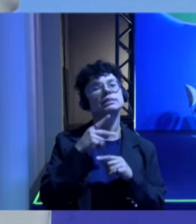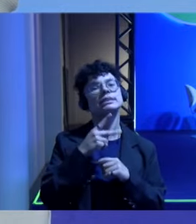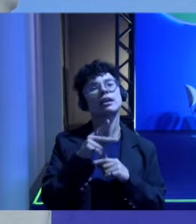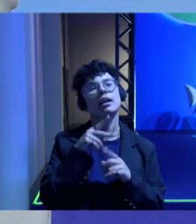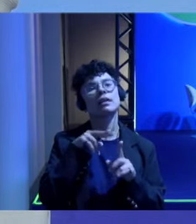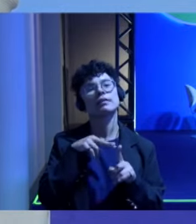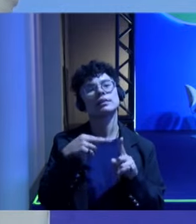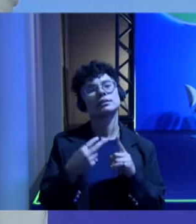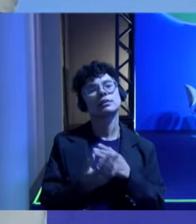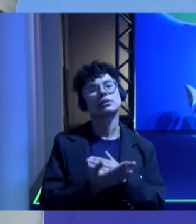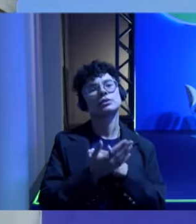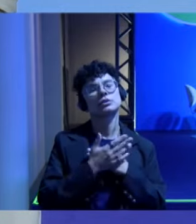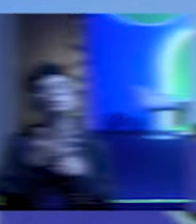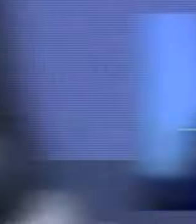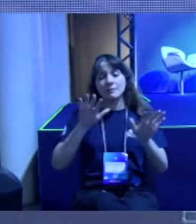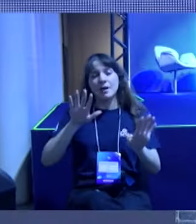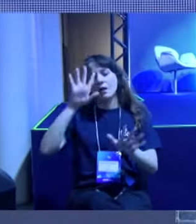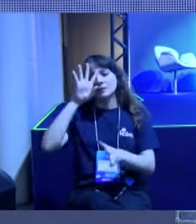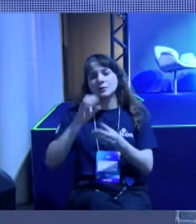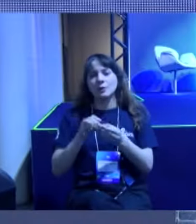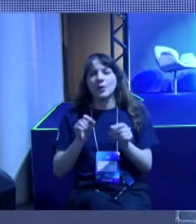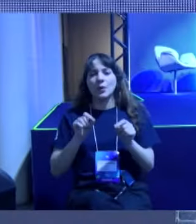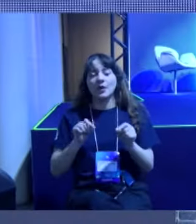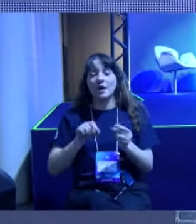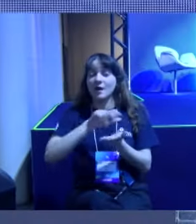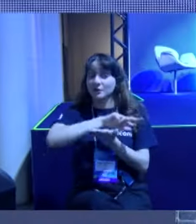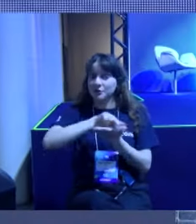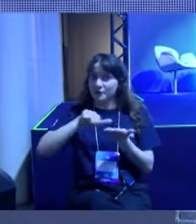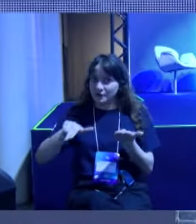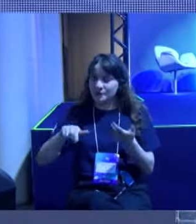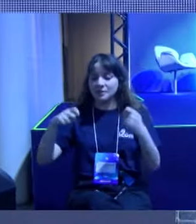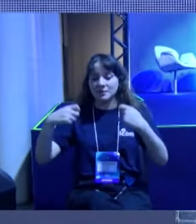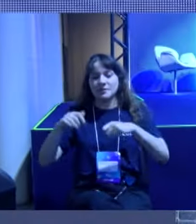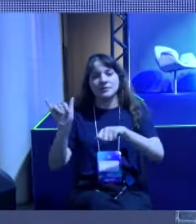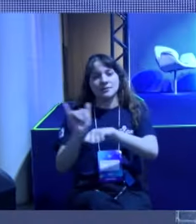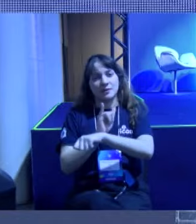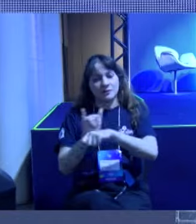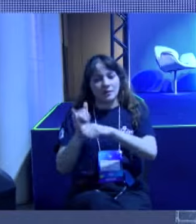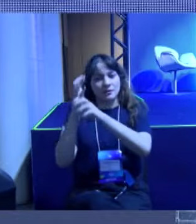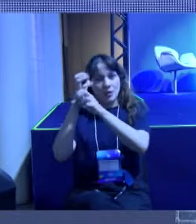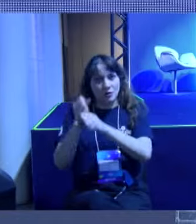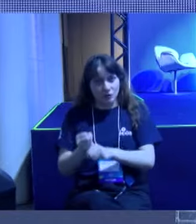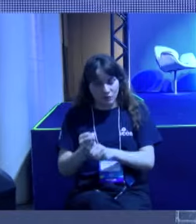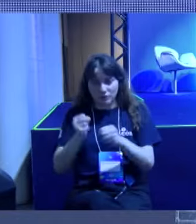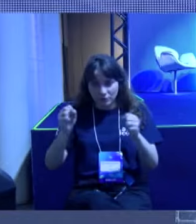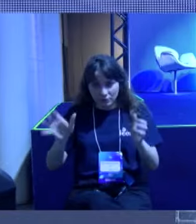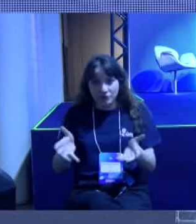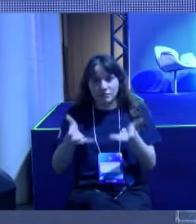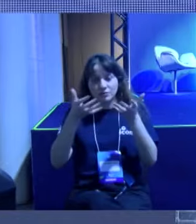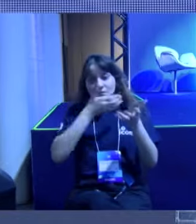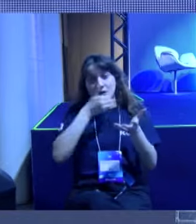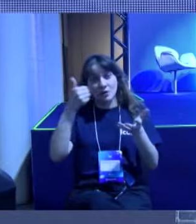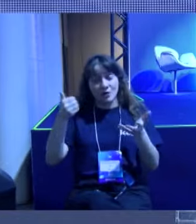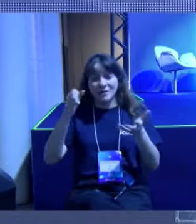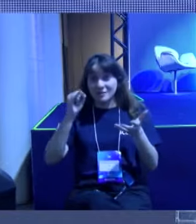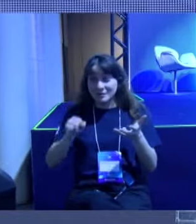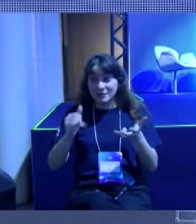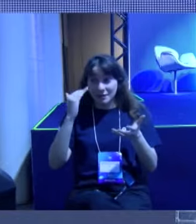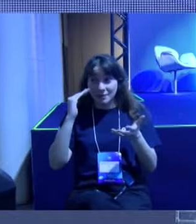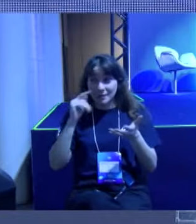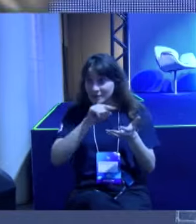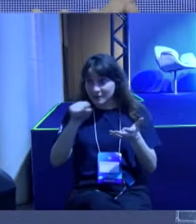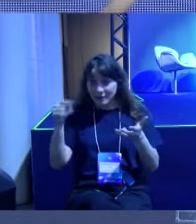outro para poder enxergar a nossa própria realidade. A diversidade tem que ser uma estratégia que gera resultado e potencialidade. Se as empresas não